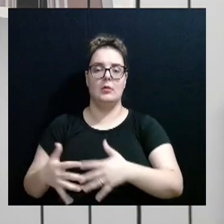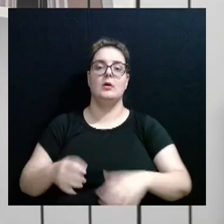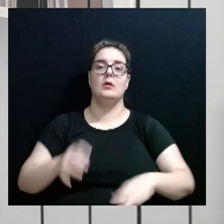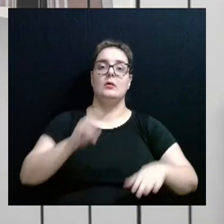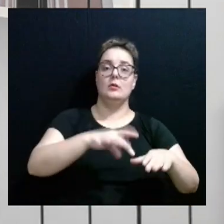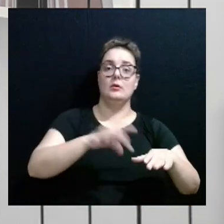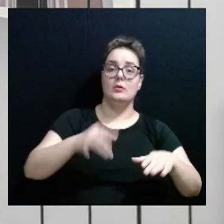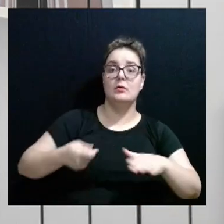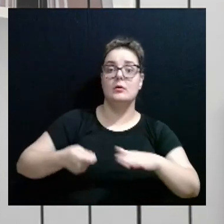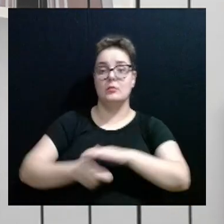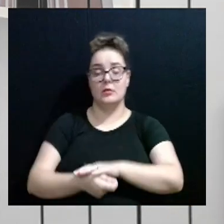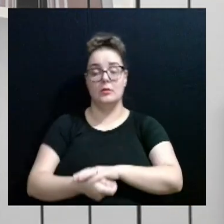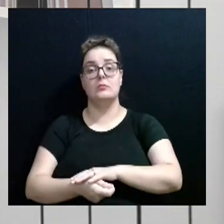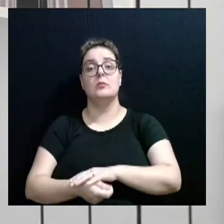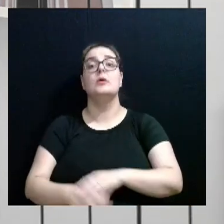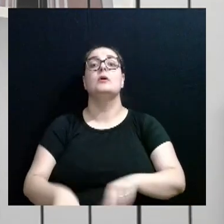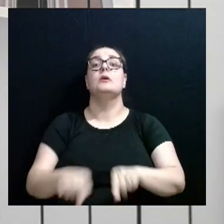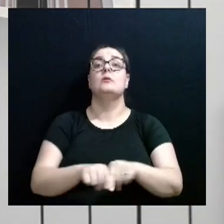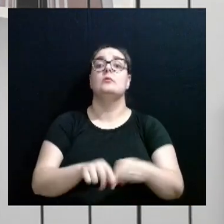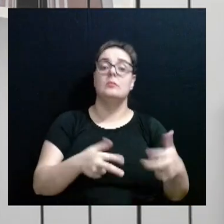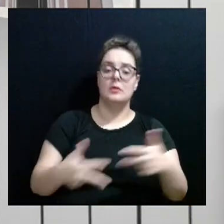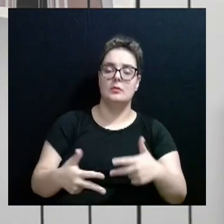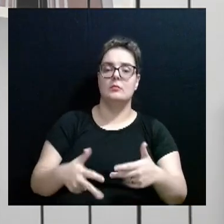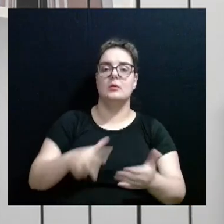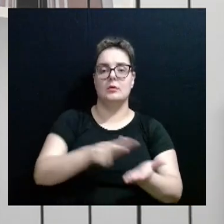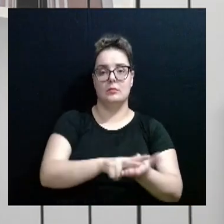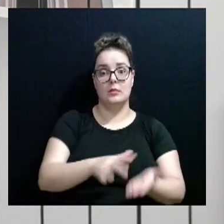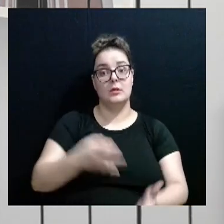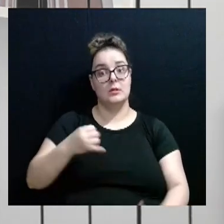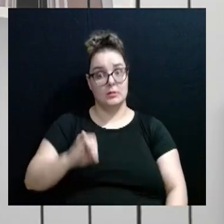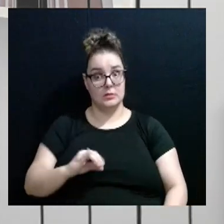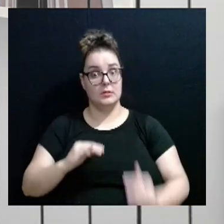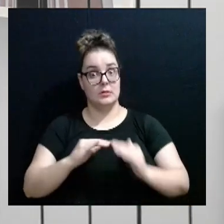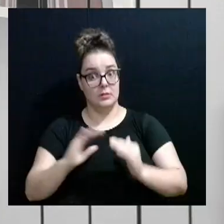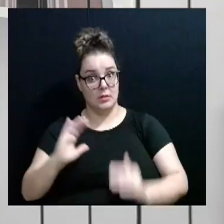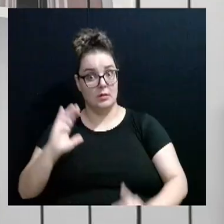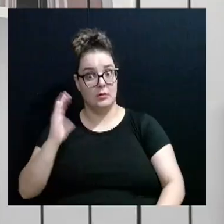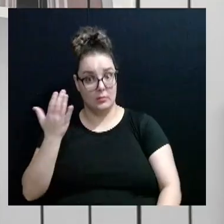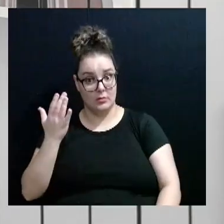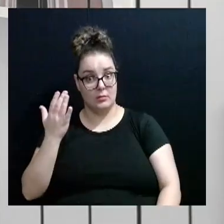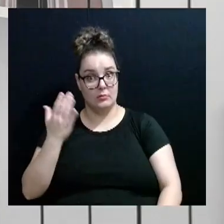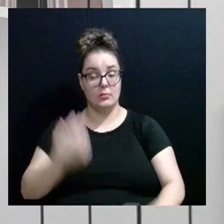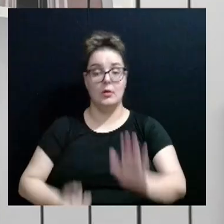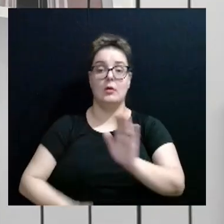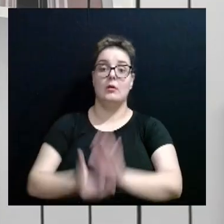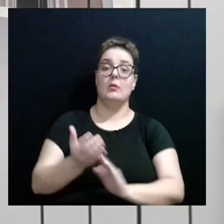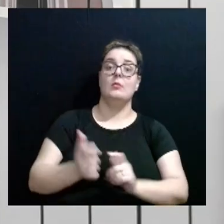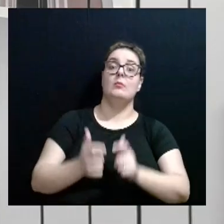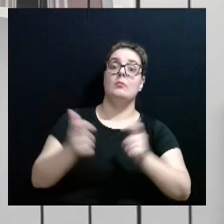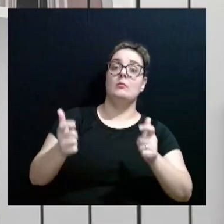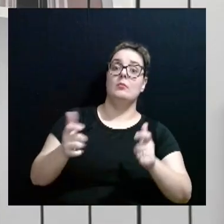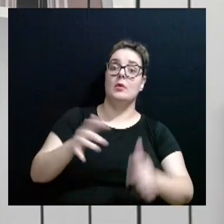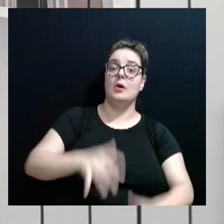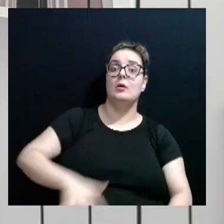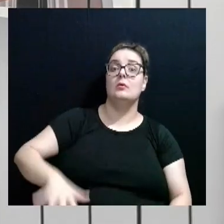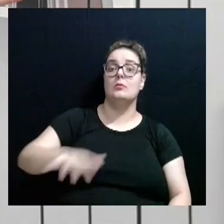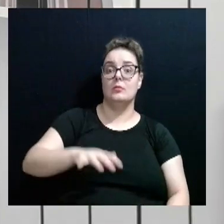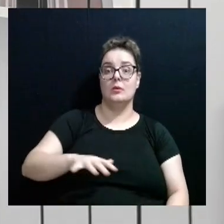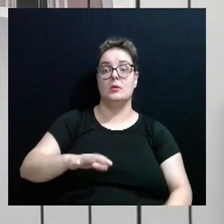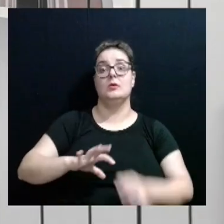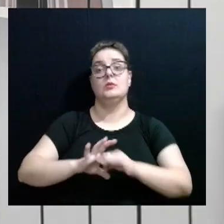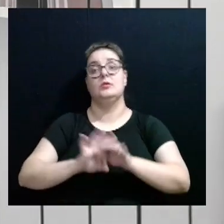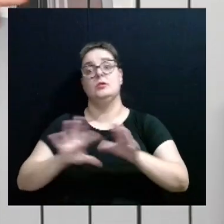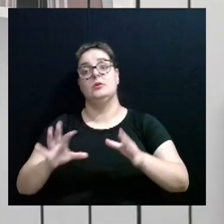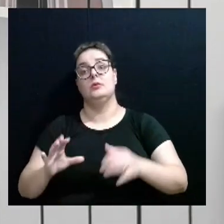padrões regulatórios. Se realmente o acordo acontecer, vai criar uma das maiores áreas aí de livre comércio do